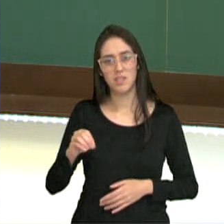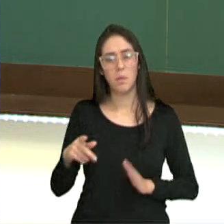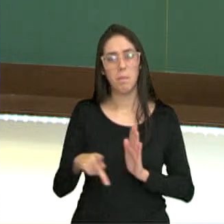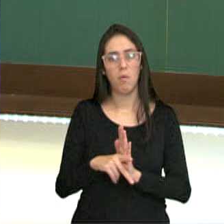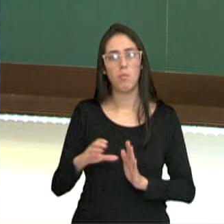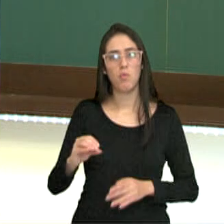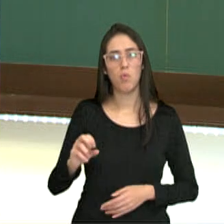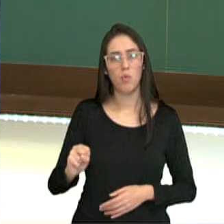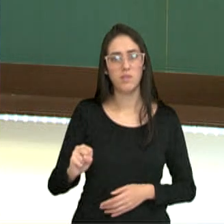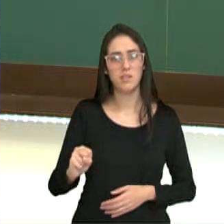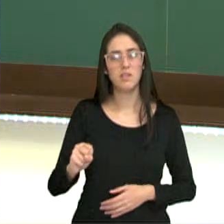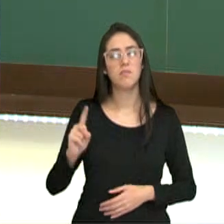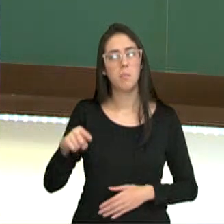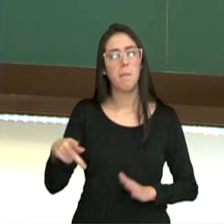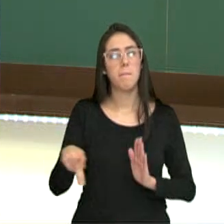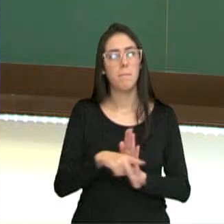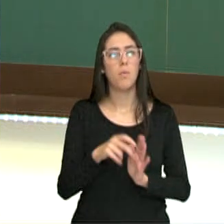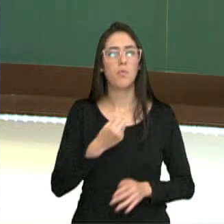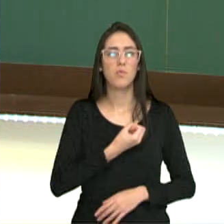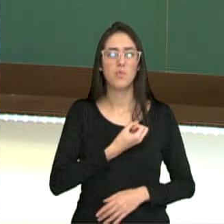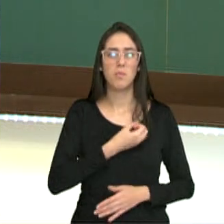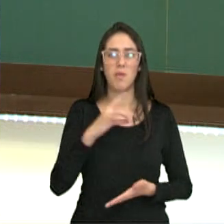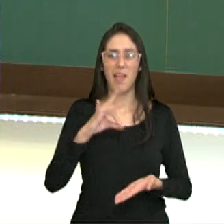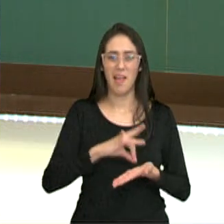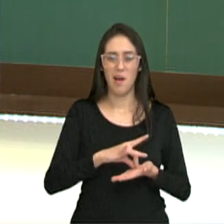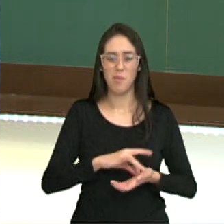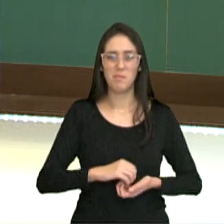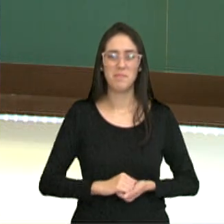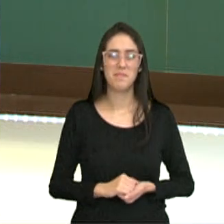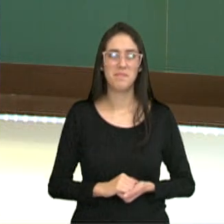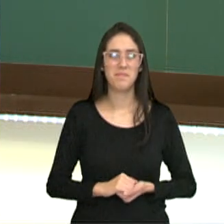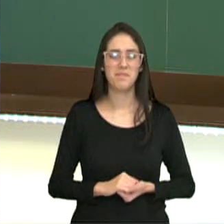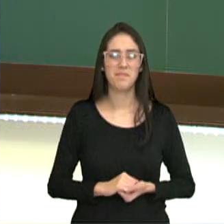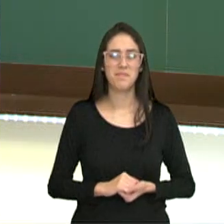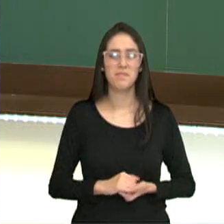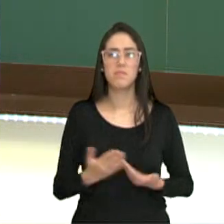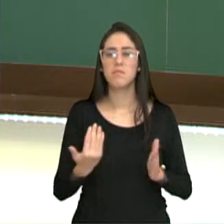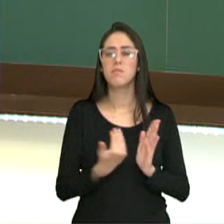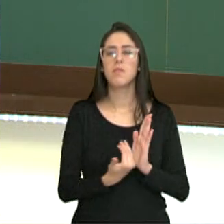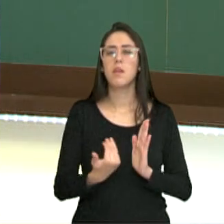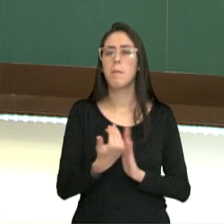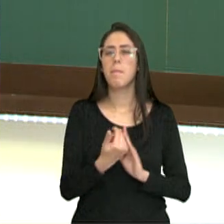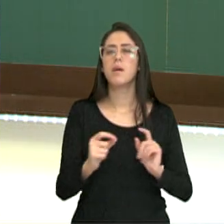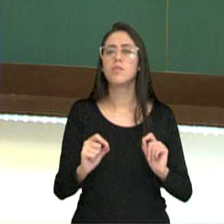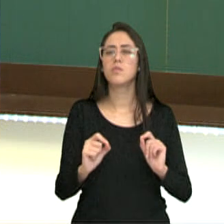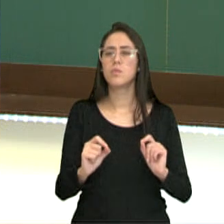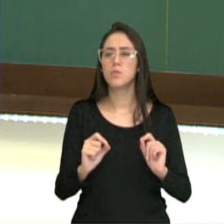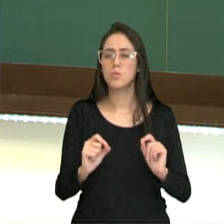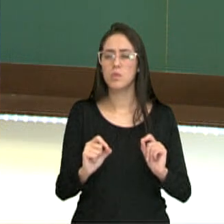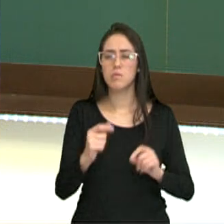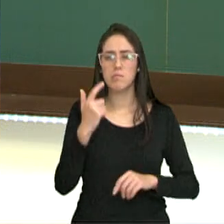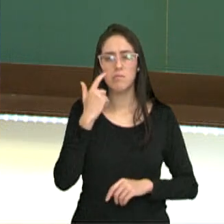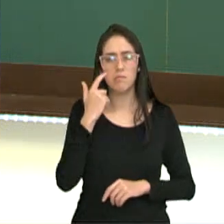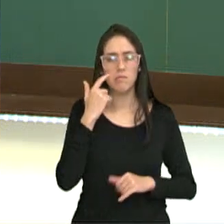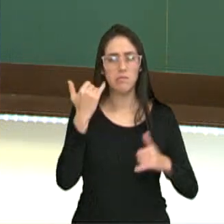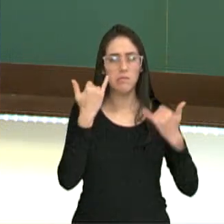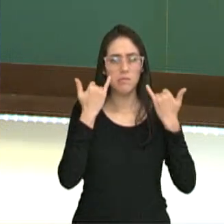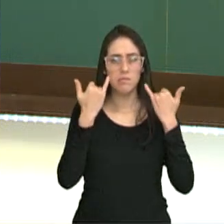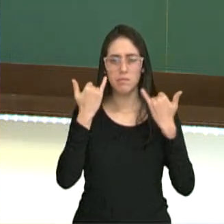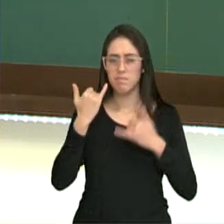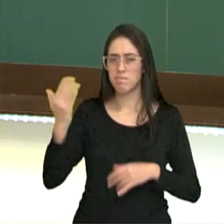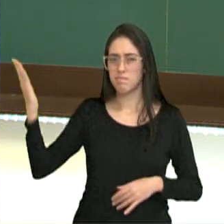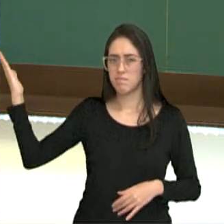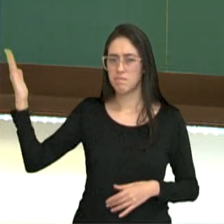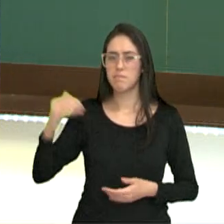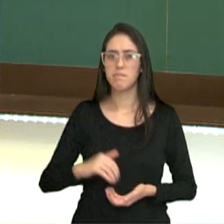cosseno pertence aos reais. O que mais que a gente precisa ter aí, saber que é